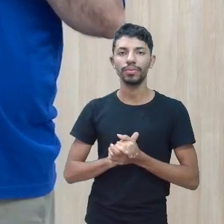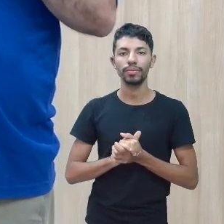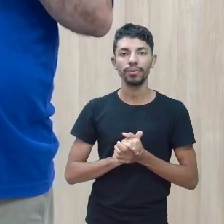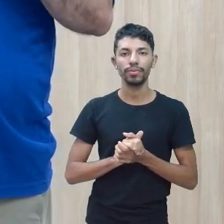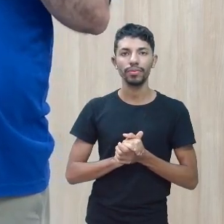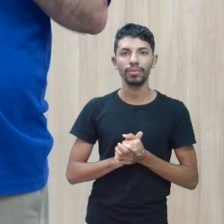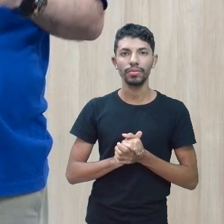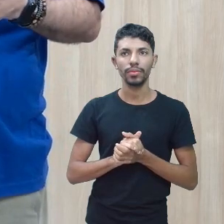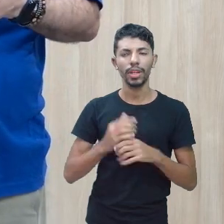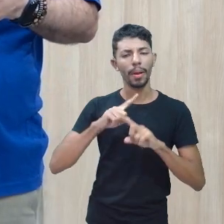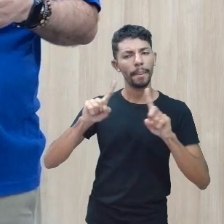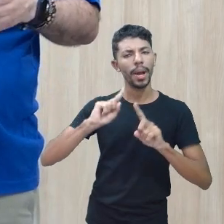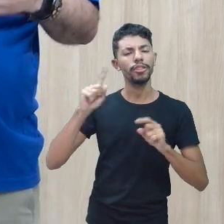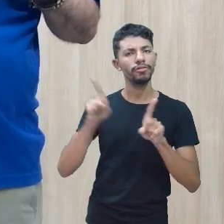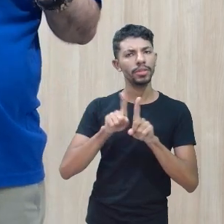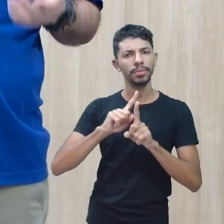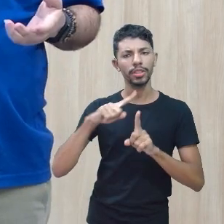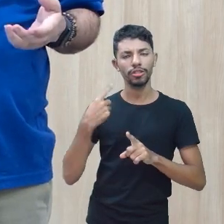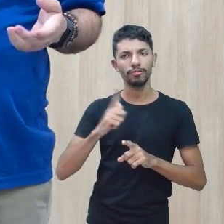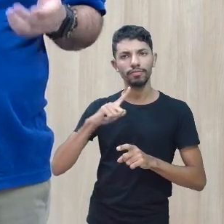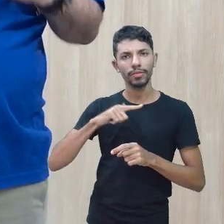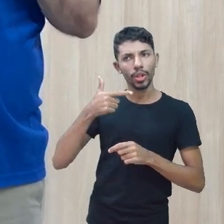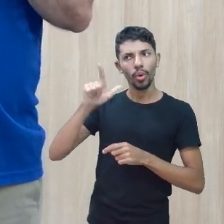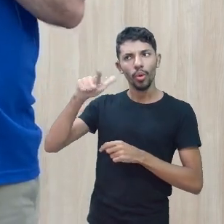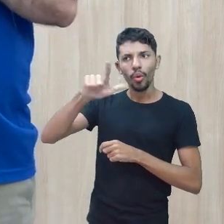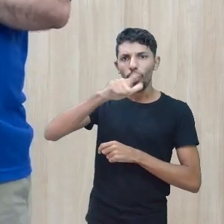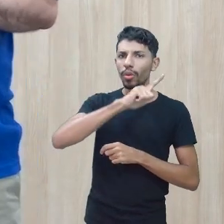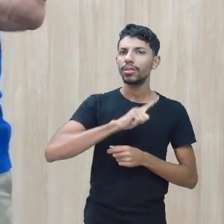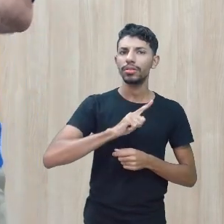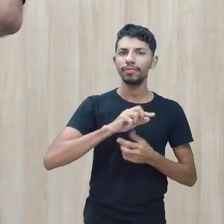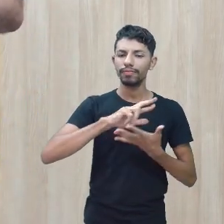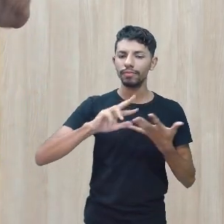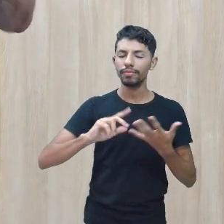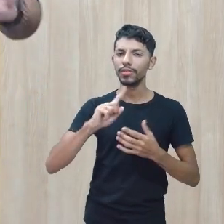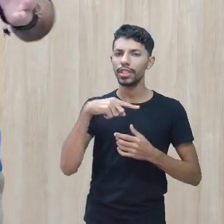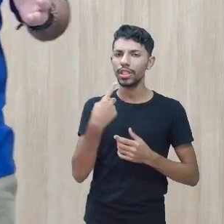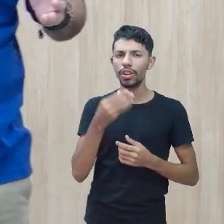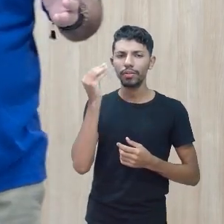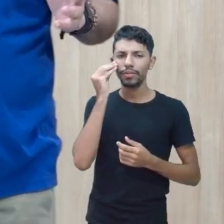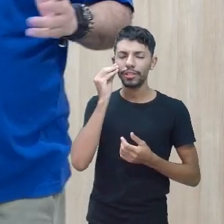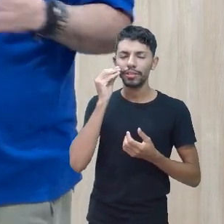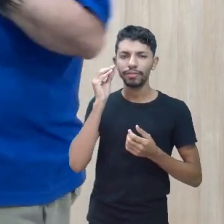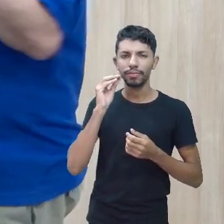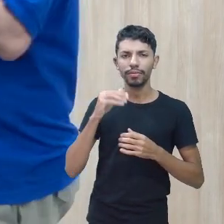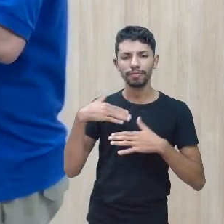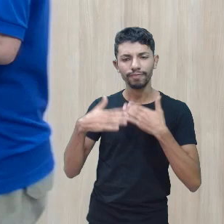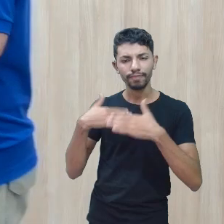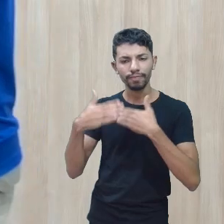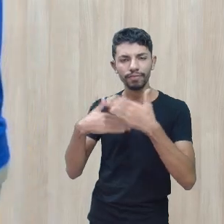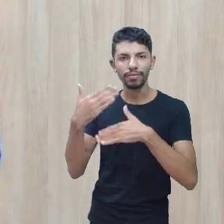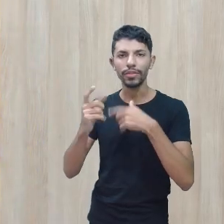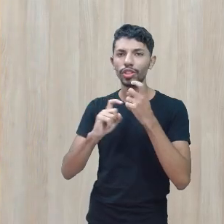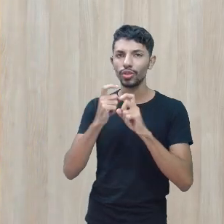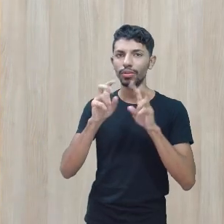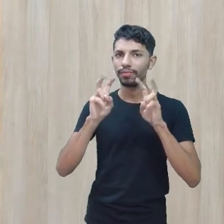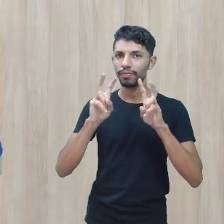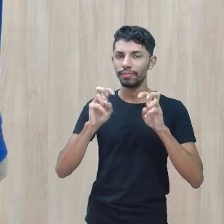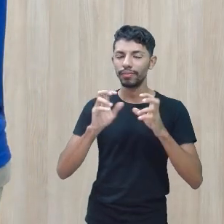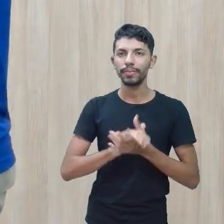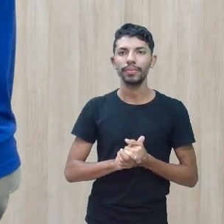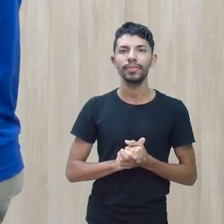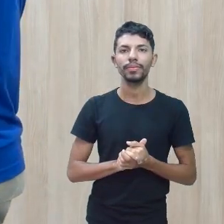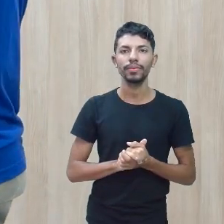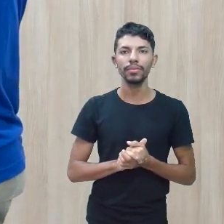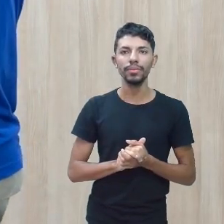mas nós temos outras. E vamos tentar falar sobre isso no decorrer da aula. Outra coisa que nós temos a